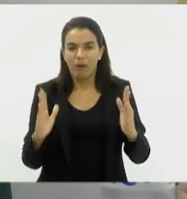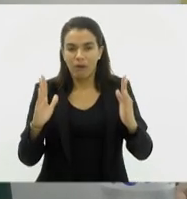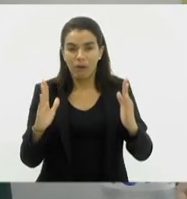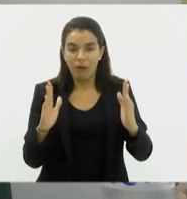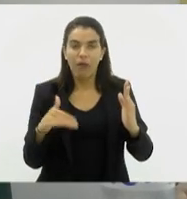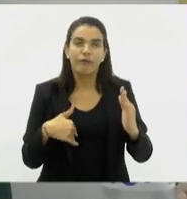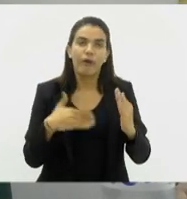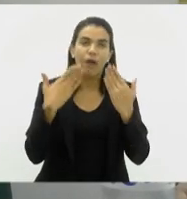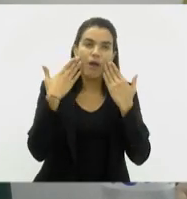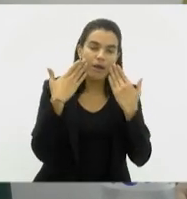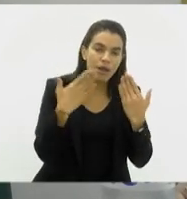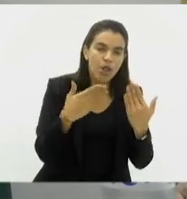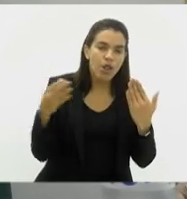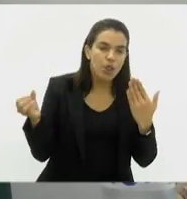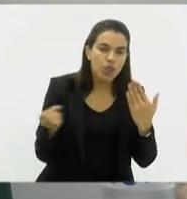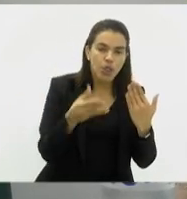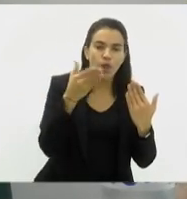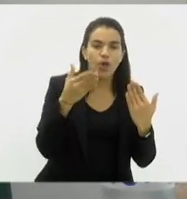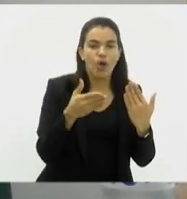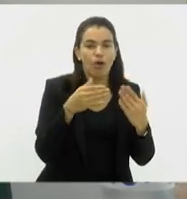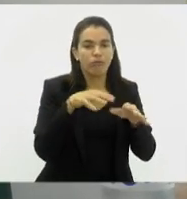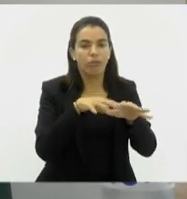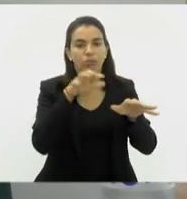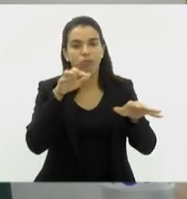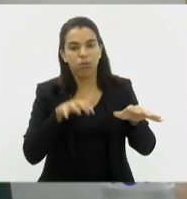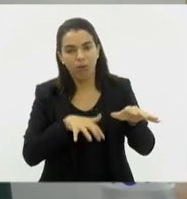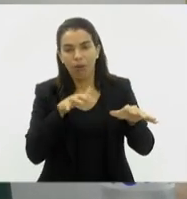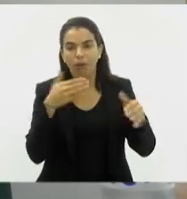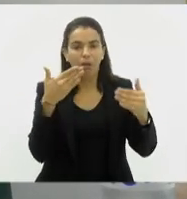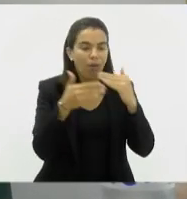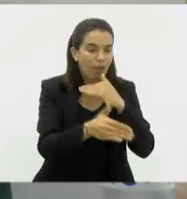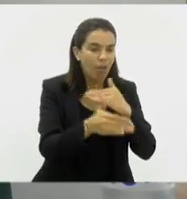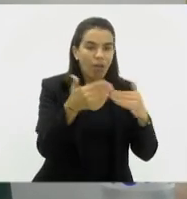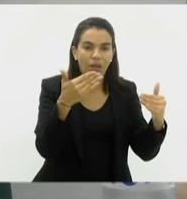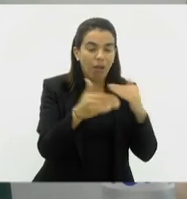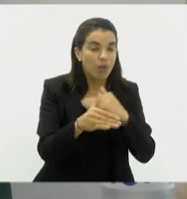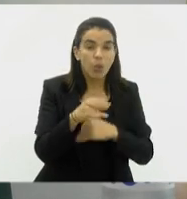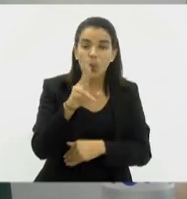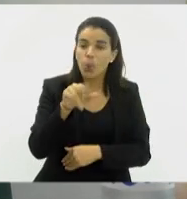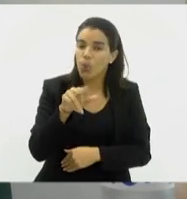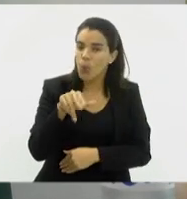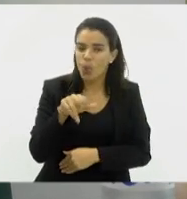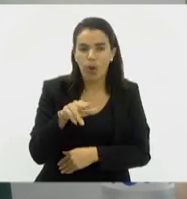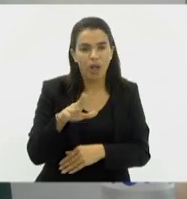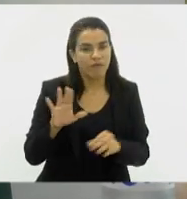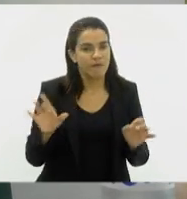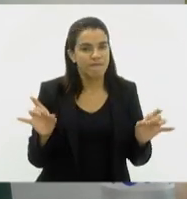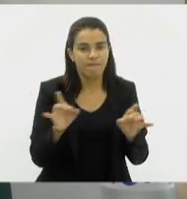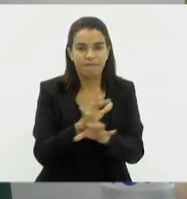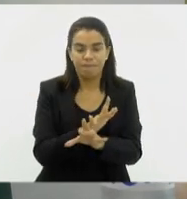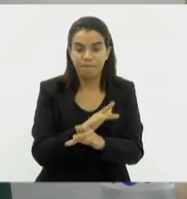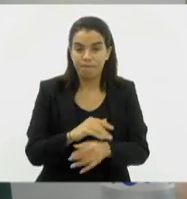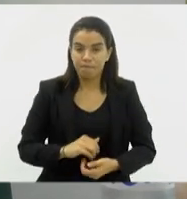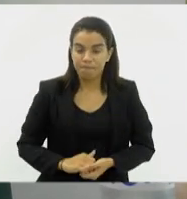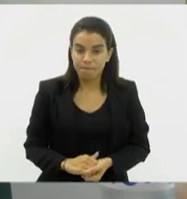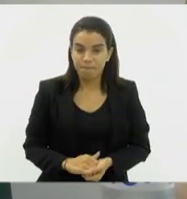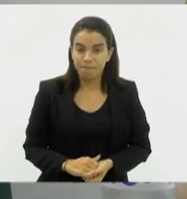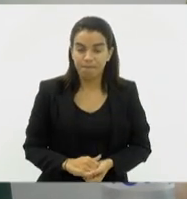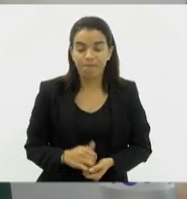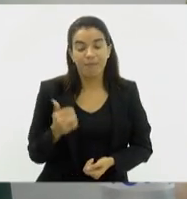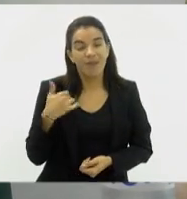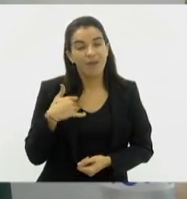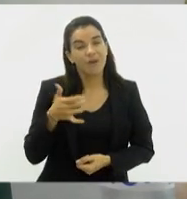apresentar uma nova divergência Marcelo vai querer apresentar um nov ou seja CP não vai acabar nunca Então eu acho